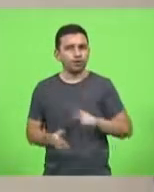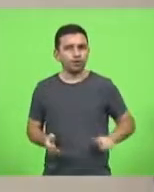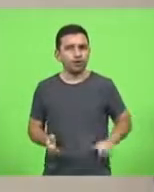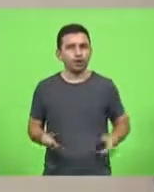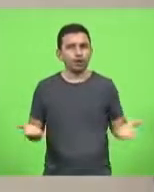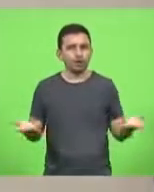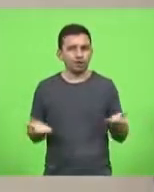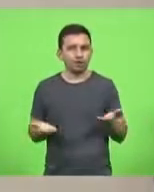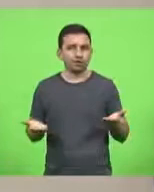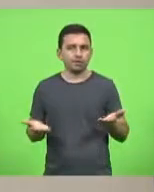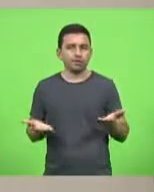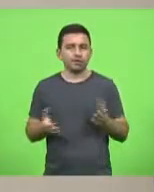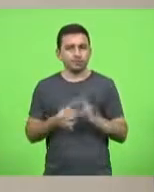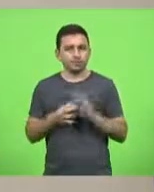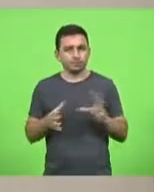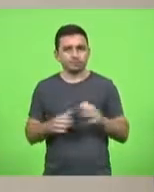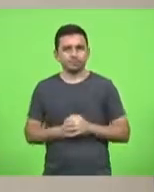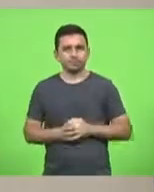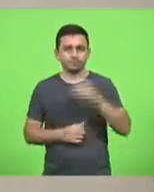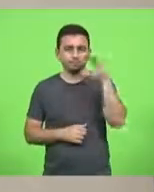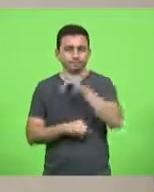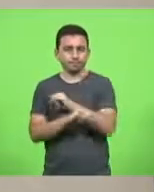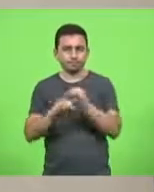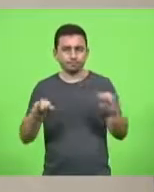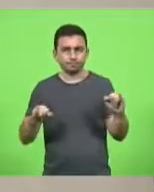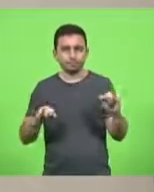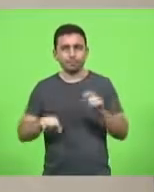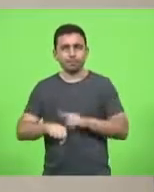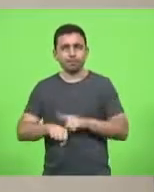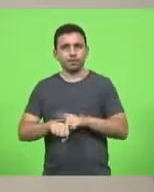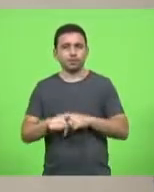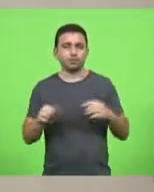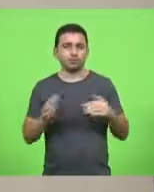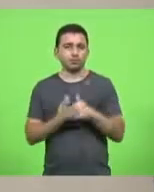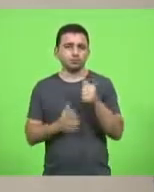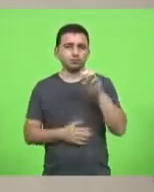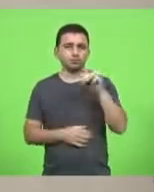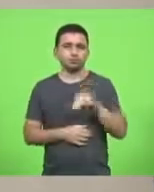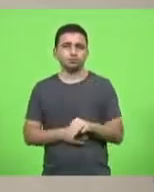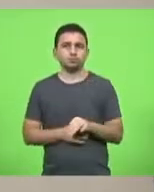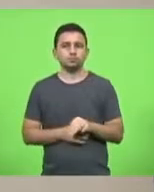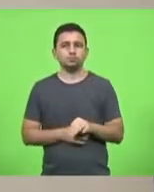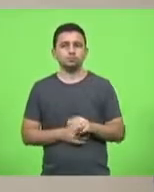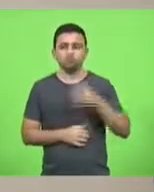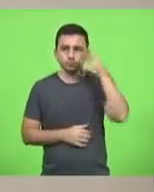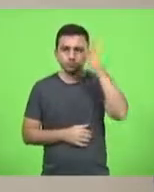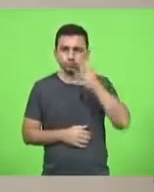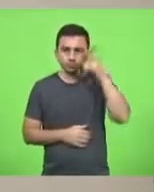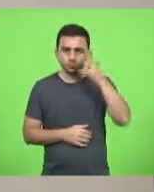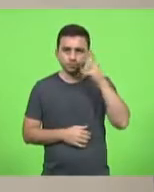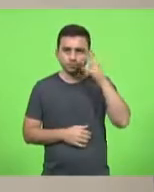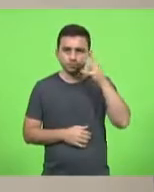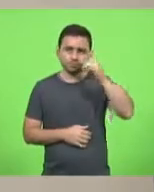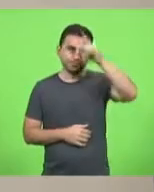pasta. Passamos às breves comunicações pelo tempo de até 10 minutos para uso da palavra o deputado Sargento